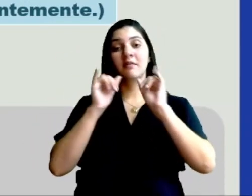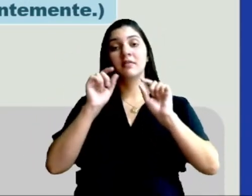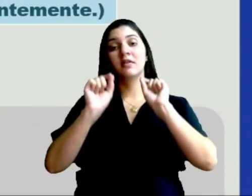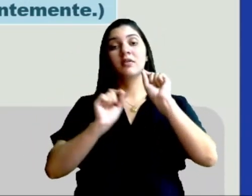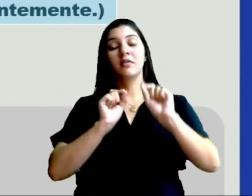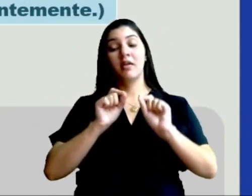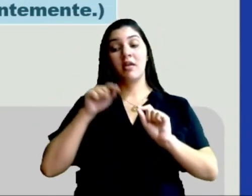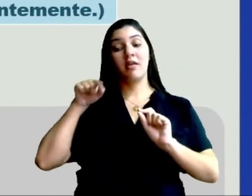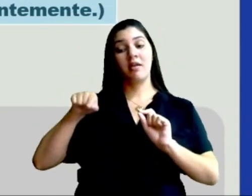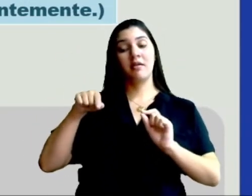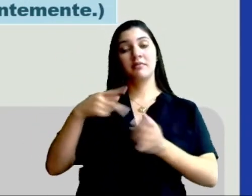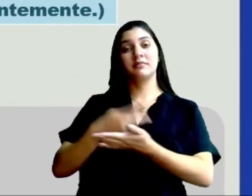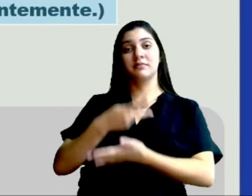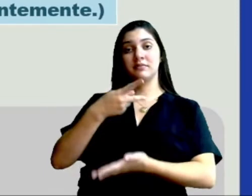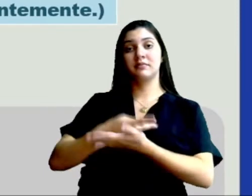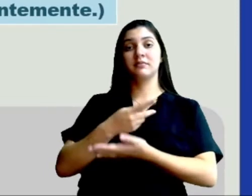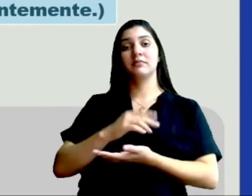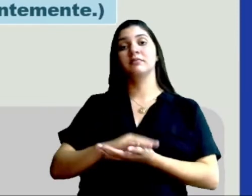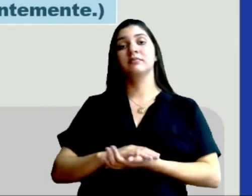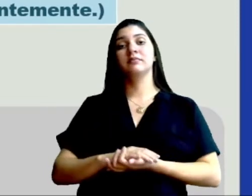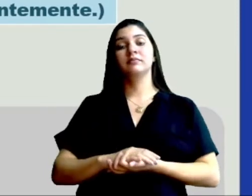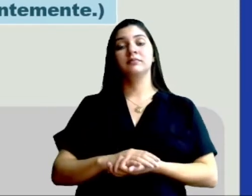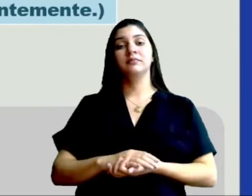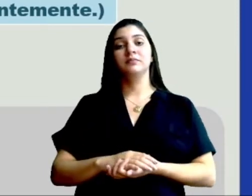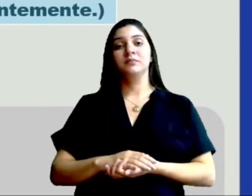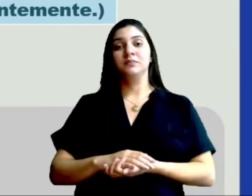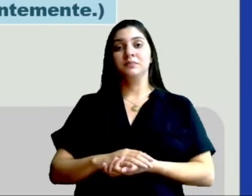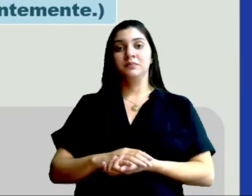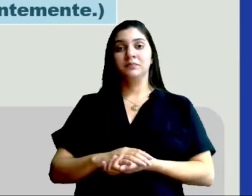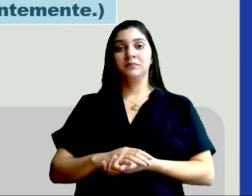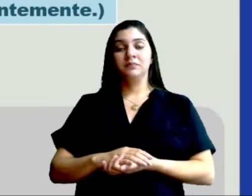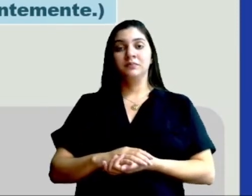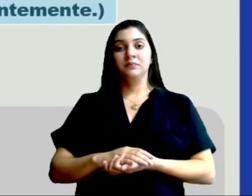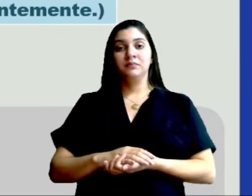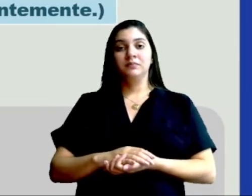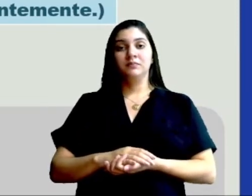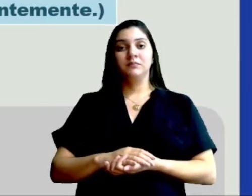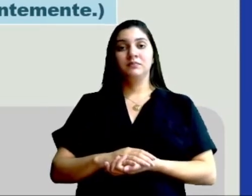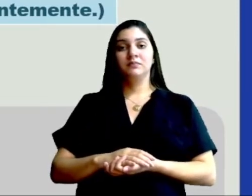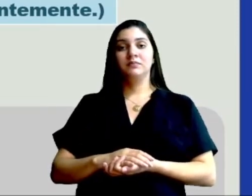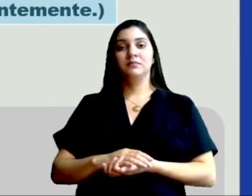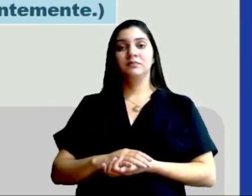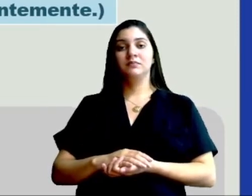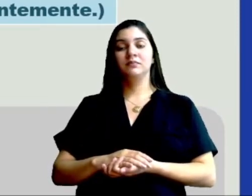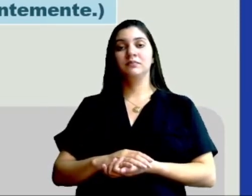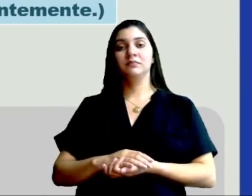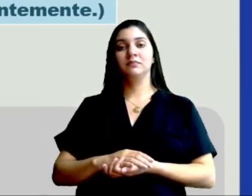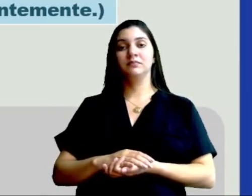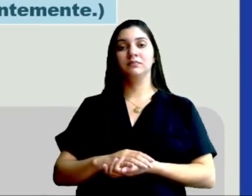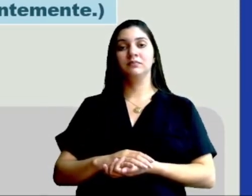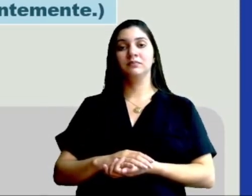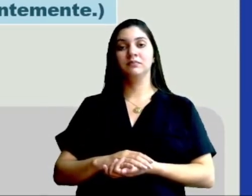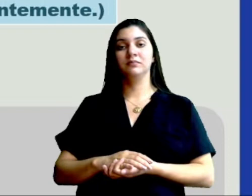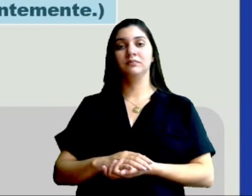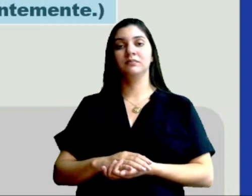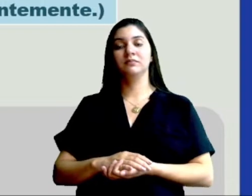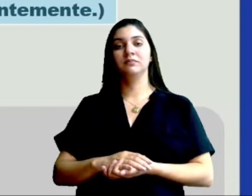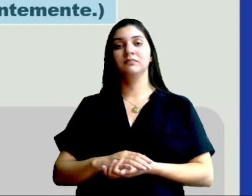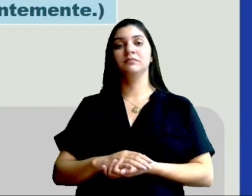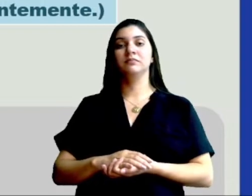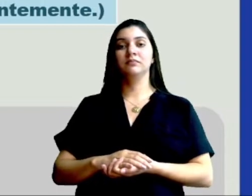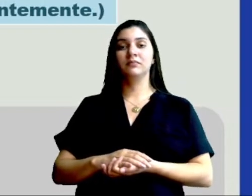aquilo aconteceu. Me encantaria que meu padre me regalara um coche ao terminar meus